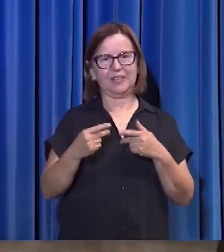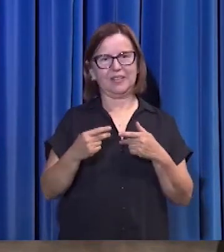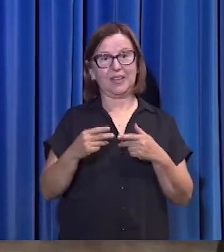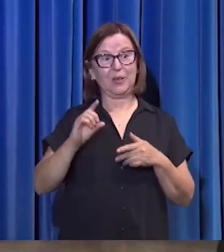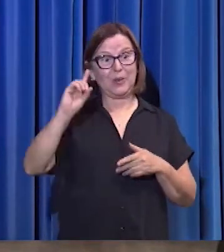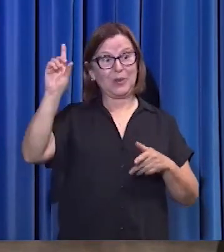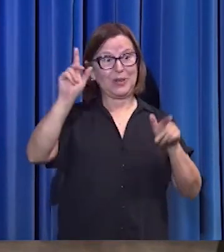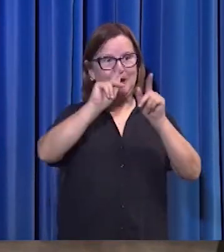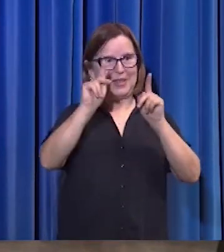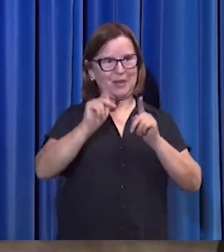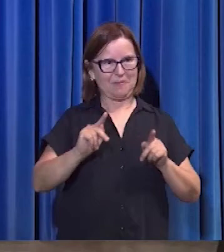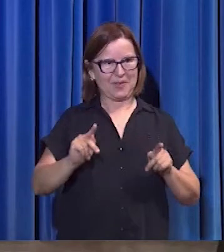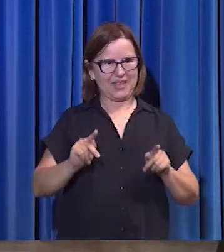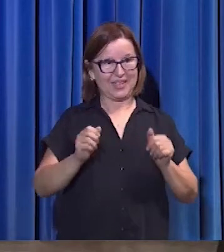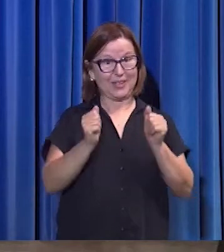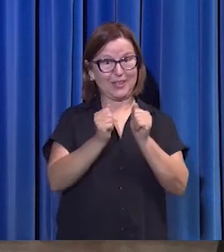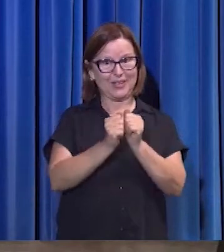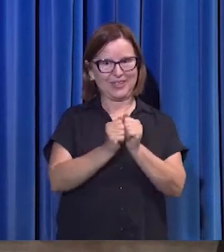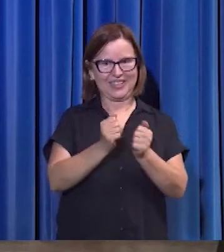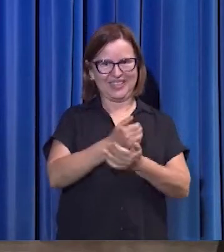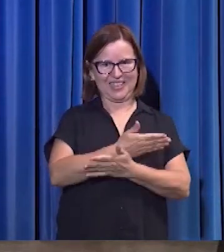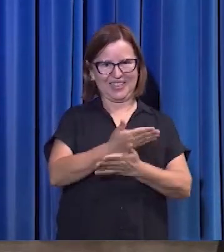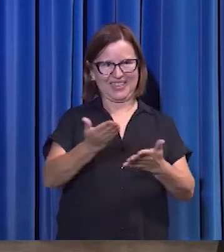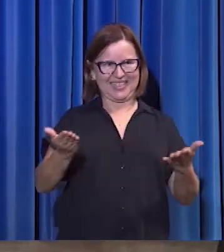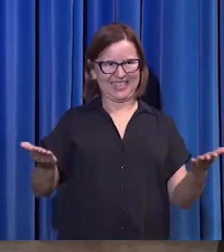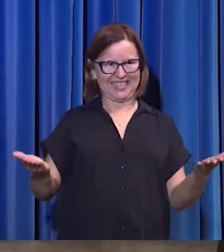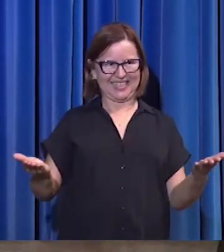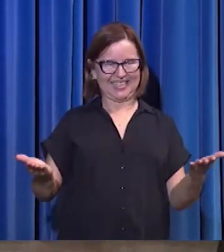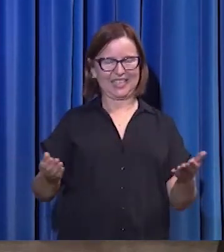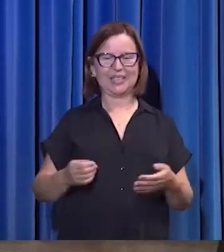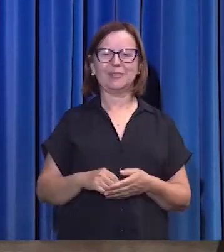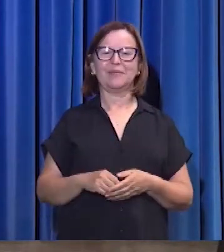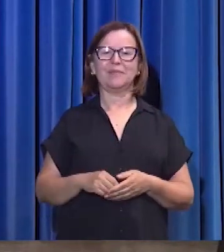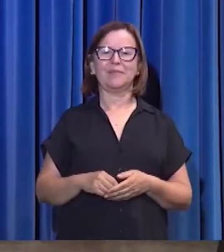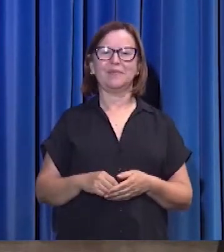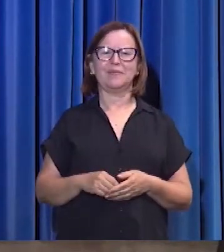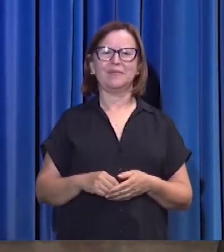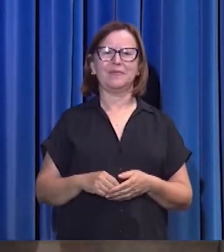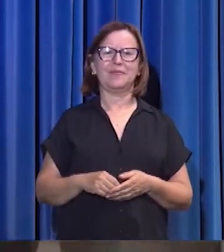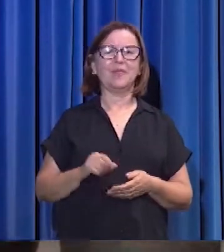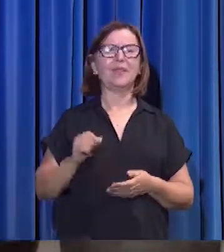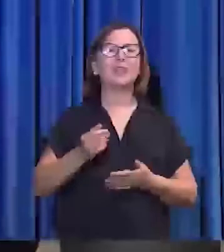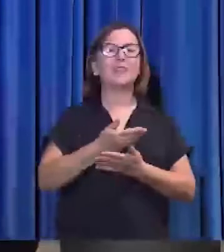Deus da paz estará convosco. O que você quer na vida?